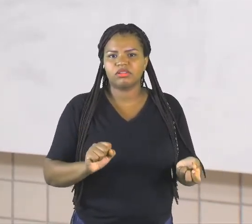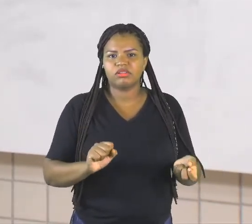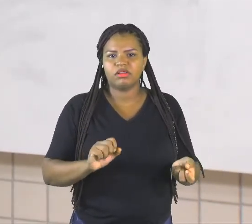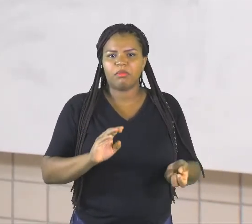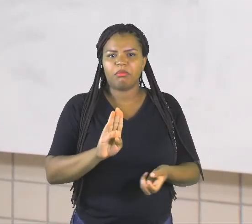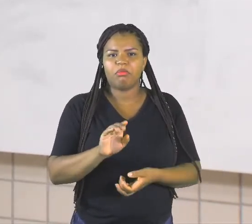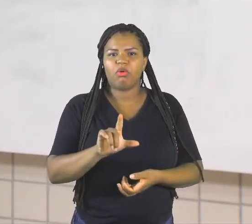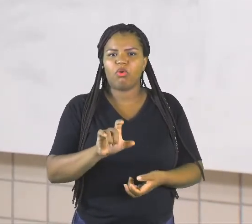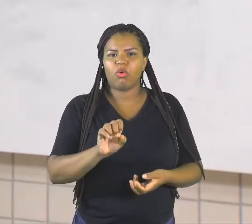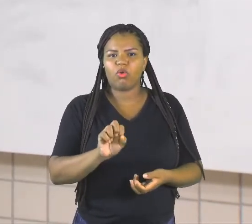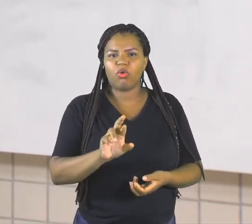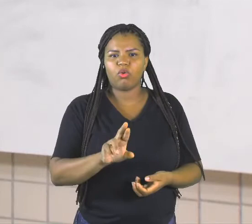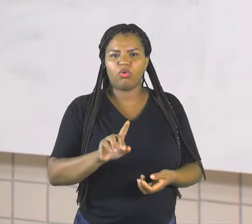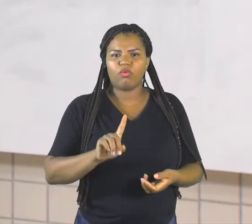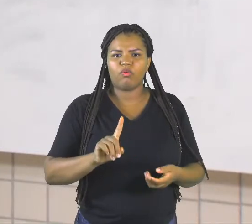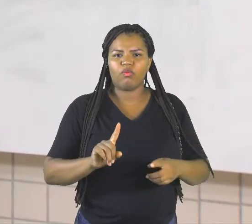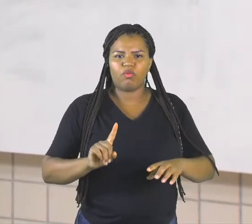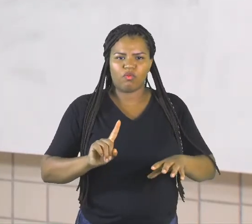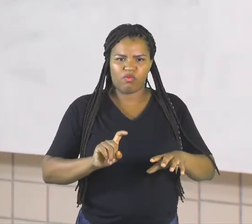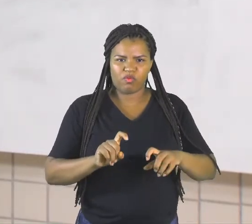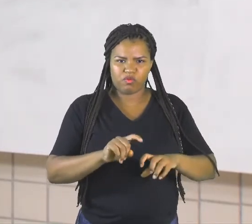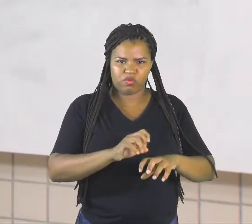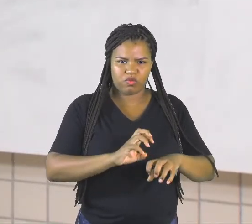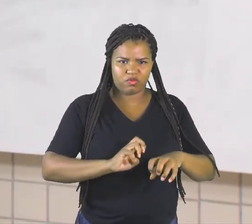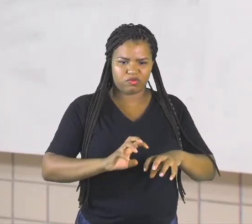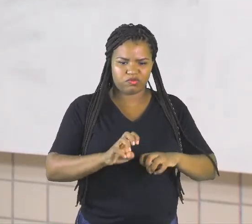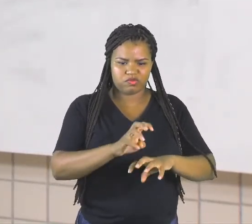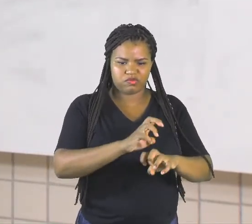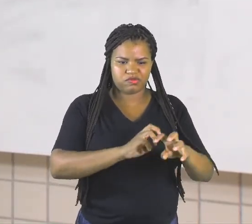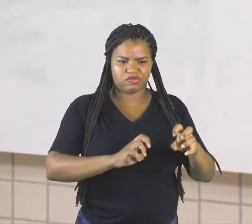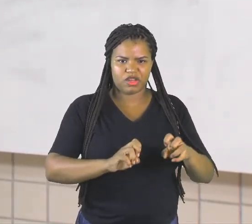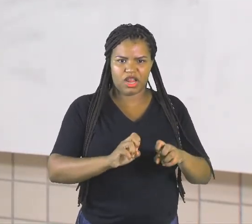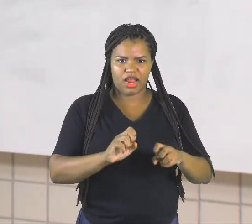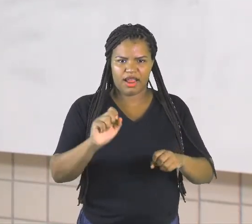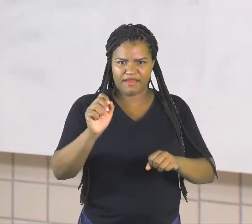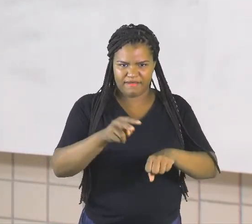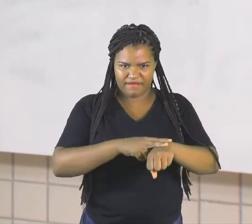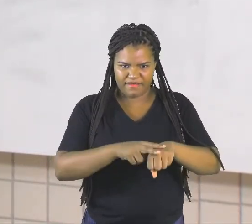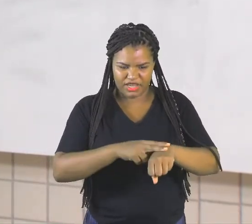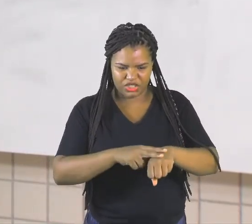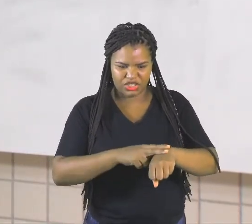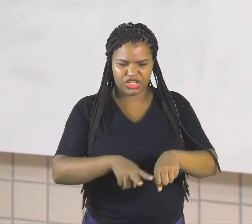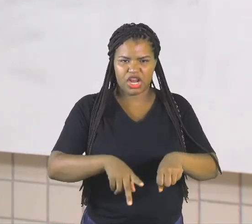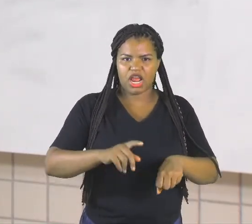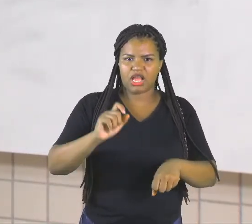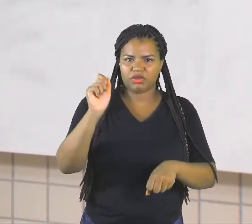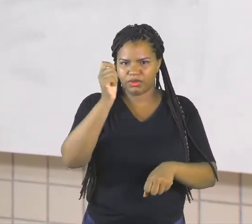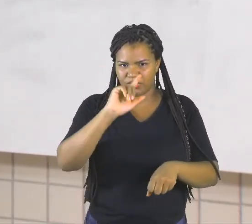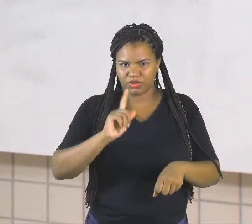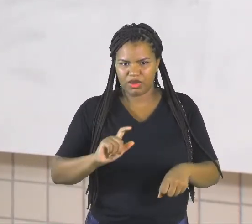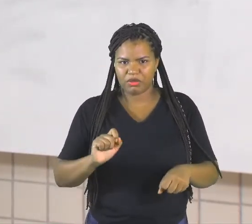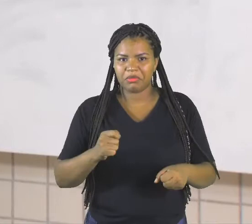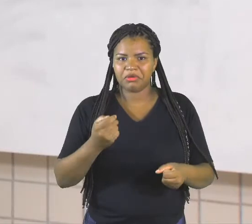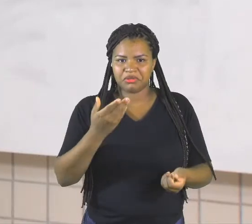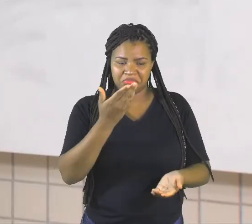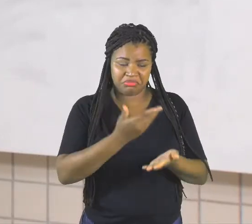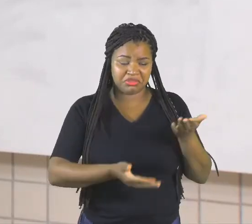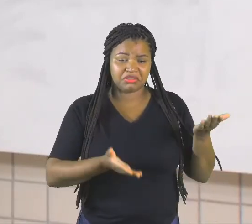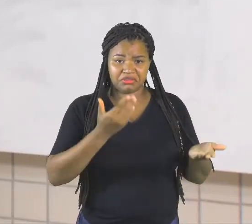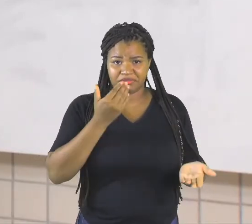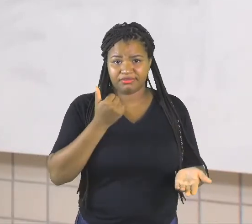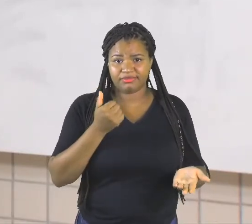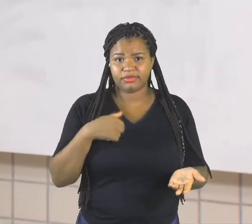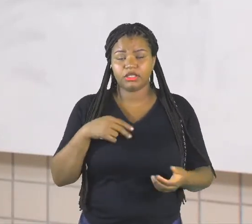aquele fungo esverdeado, azulado, né, que acaba estragando o alimento. Então, a conservação correta dos